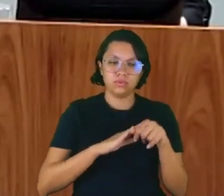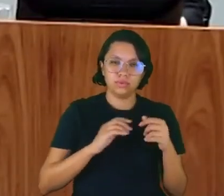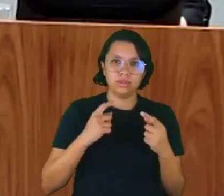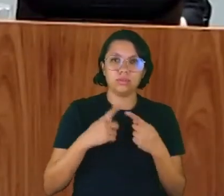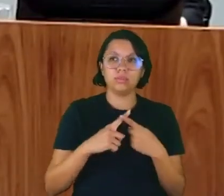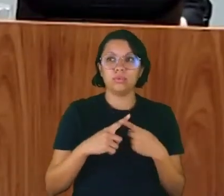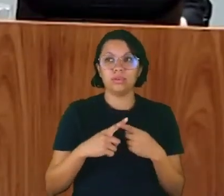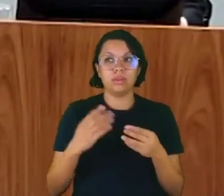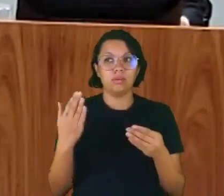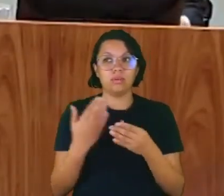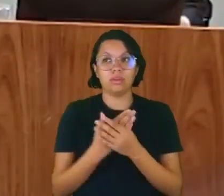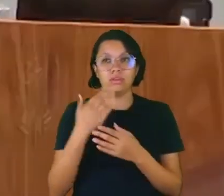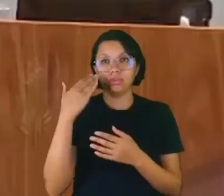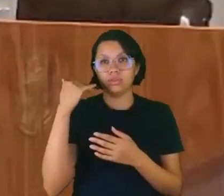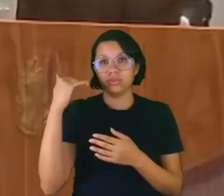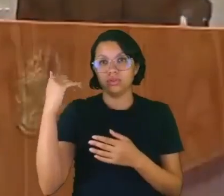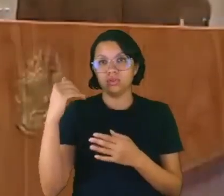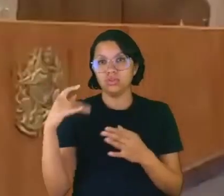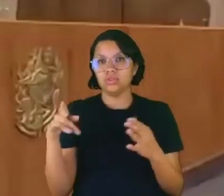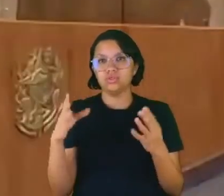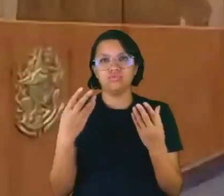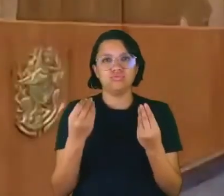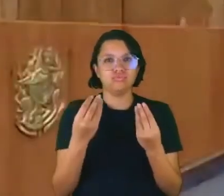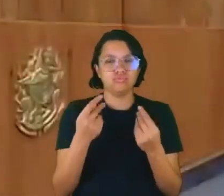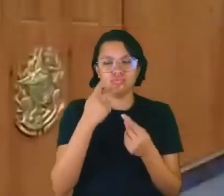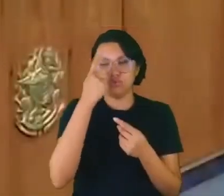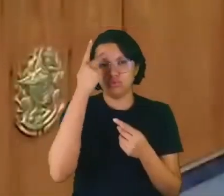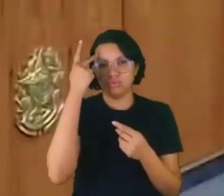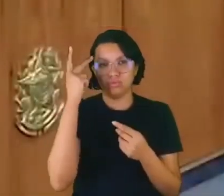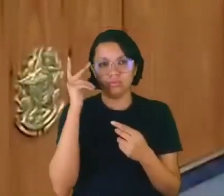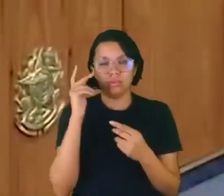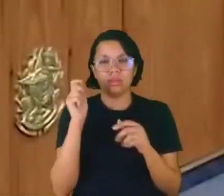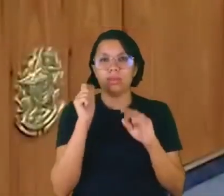de relevância, cheio de gente lá na porta do Superior Tribunal de Justiça.